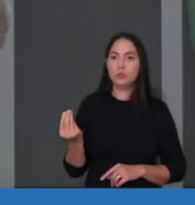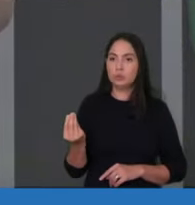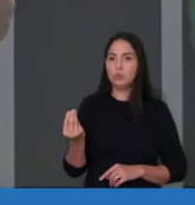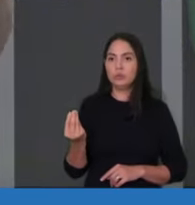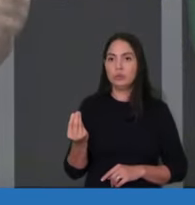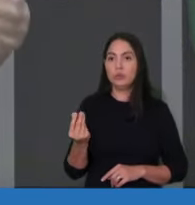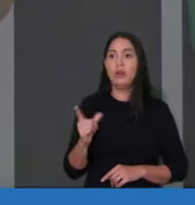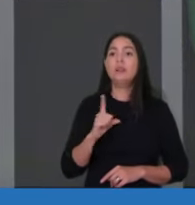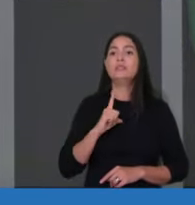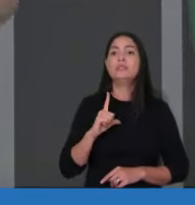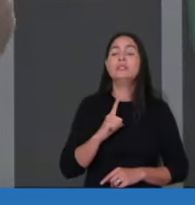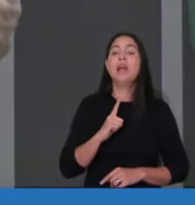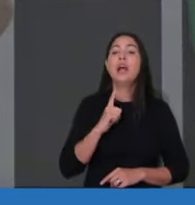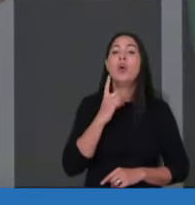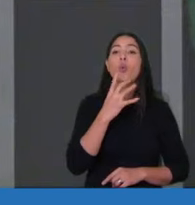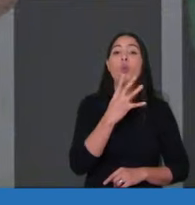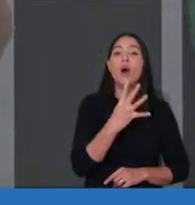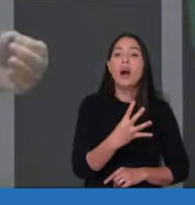de